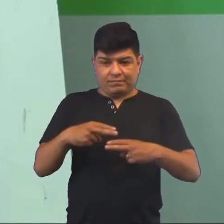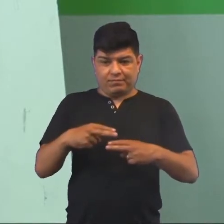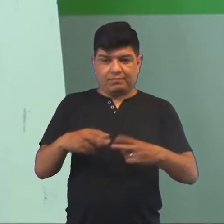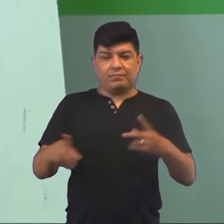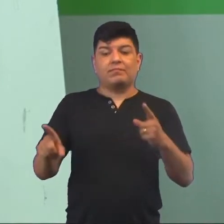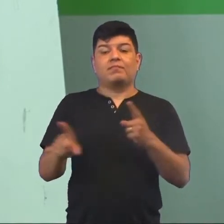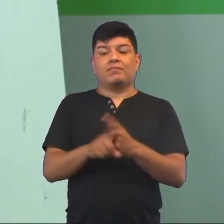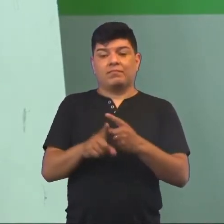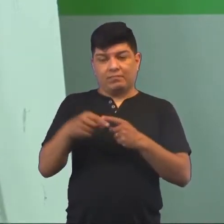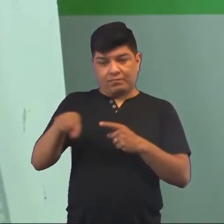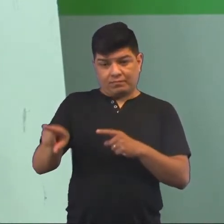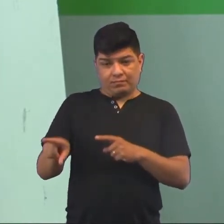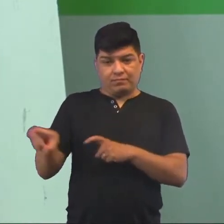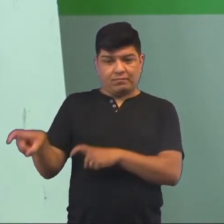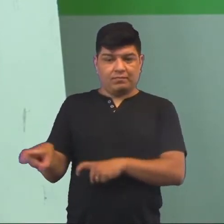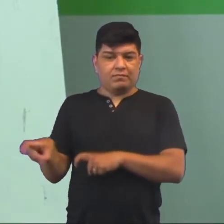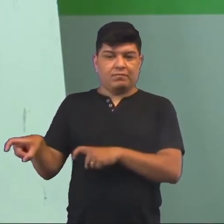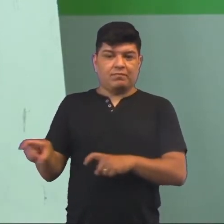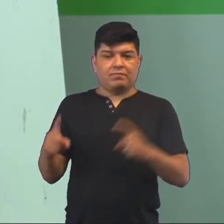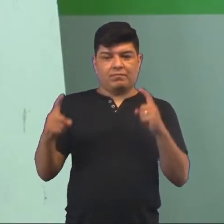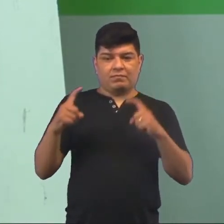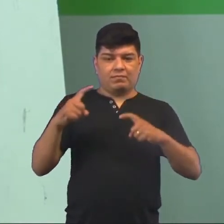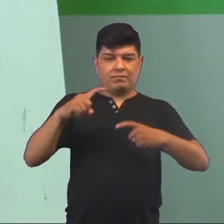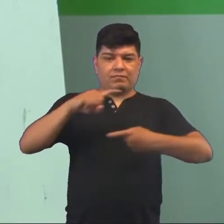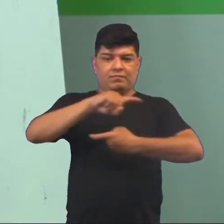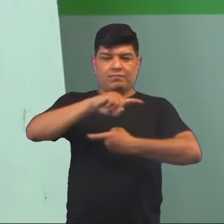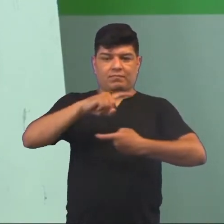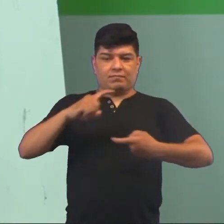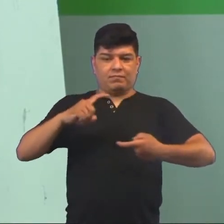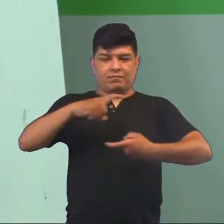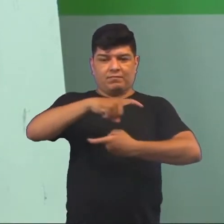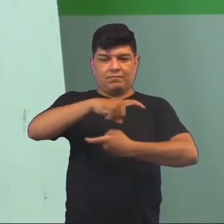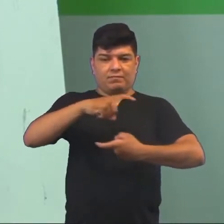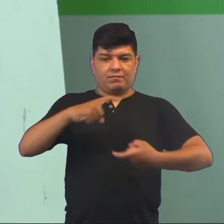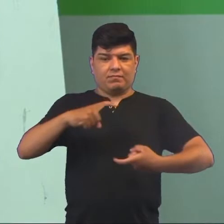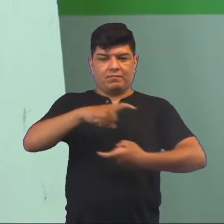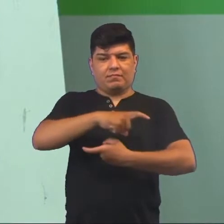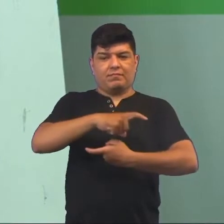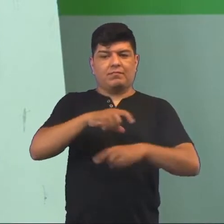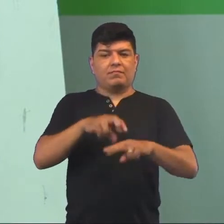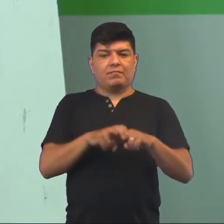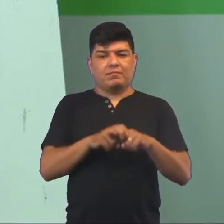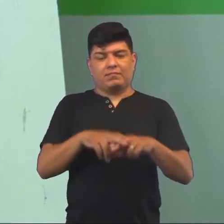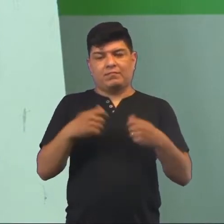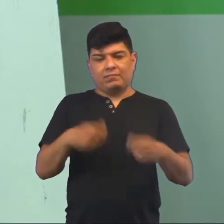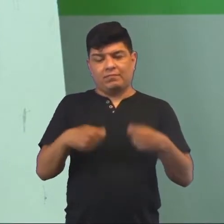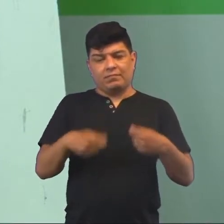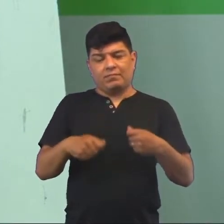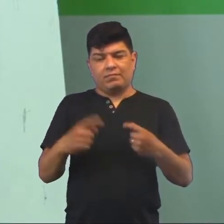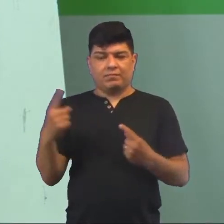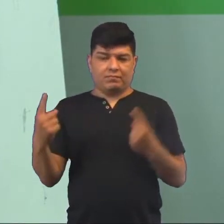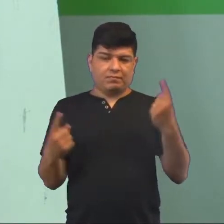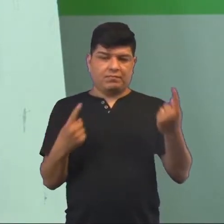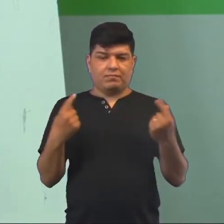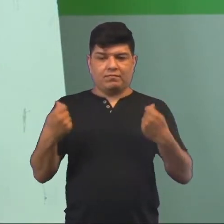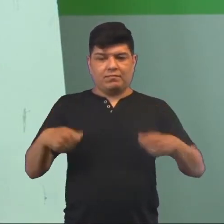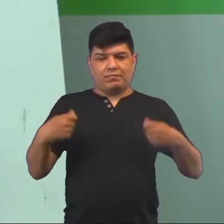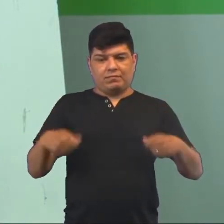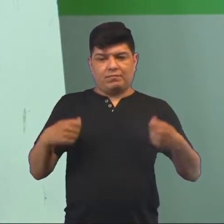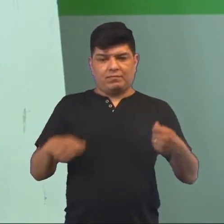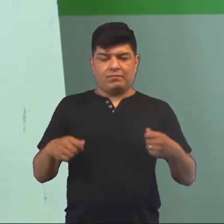também vão para o campo. Por isso que tem essa setinha aqui, ó. Tanto esses produtos é necessário no campo, quanto esses produtos